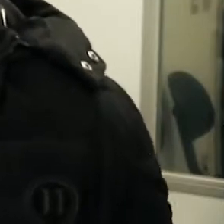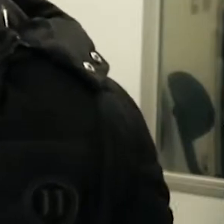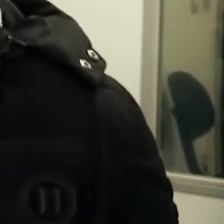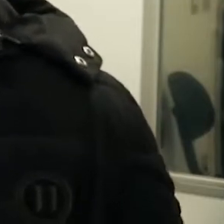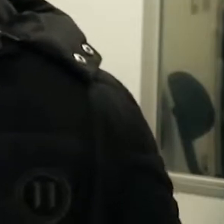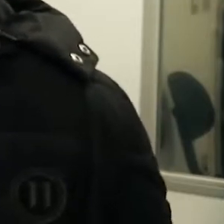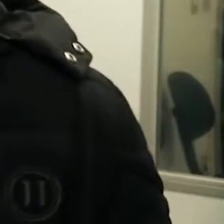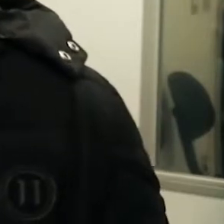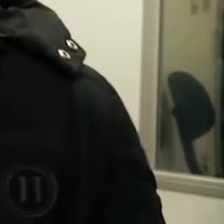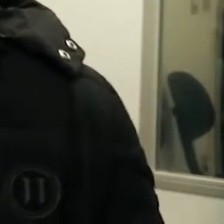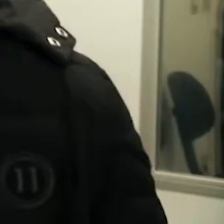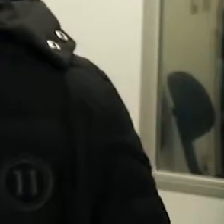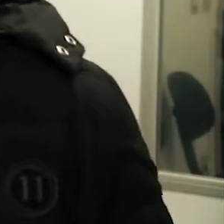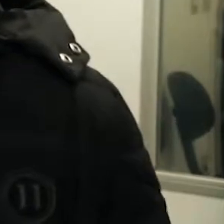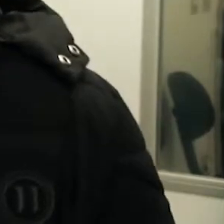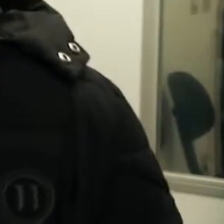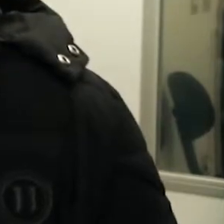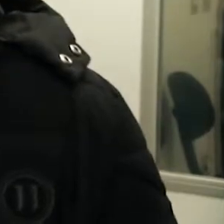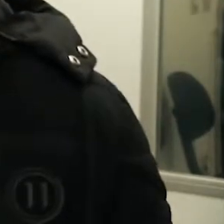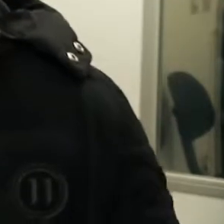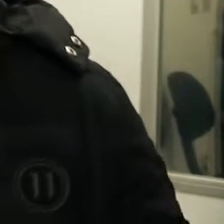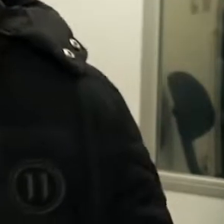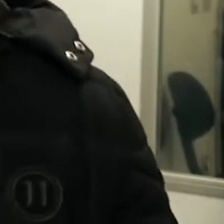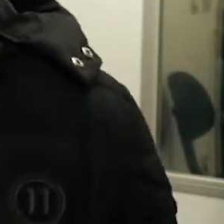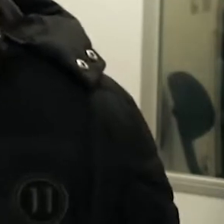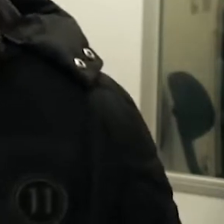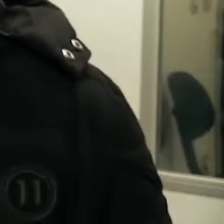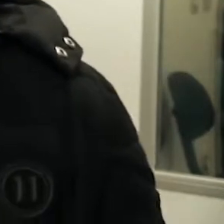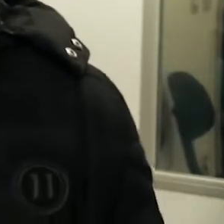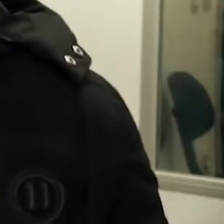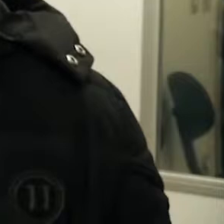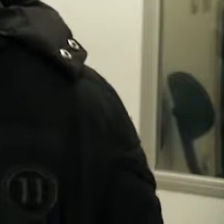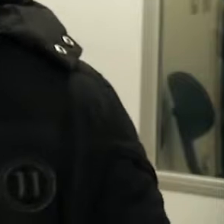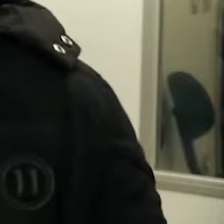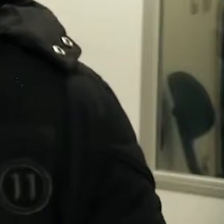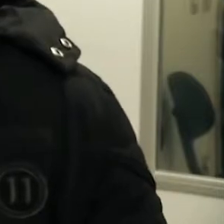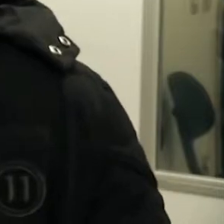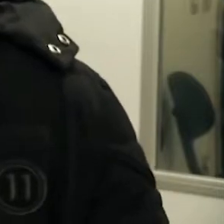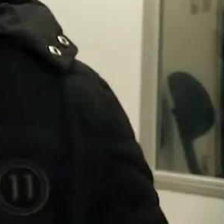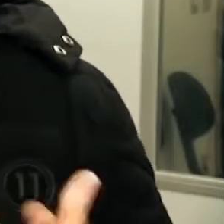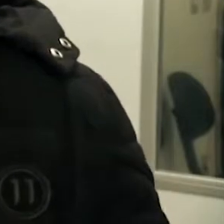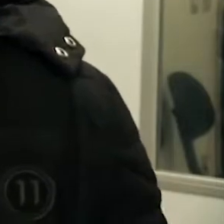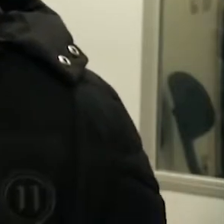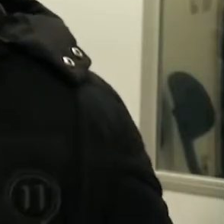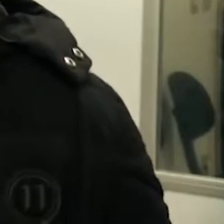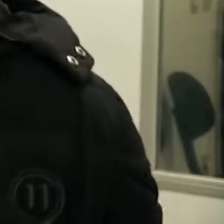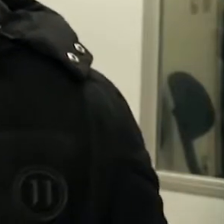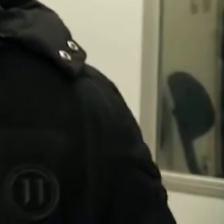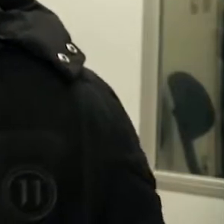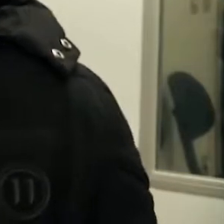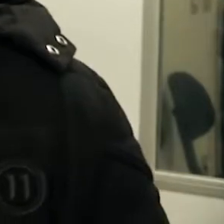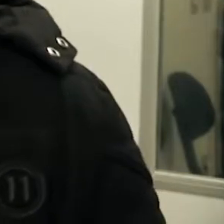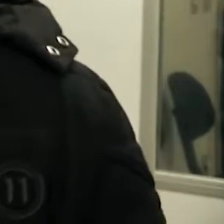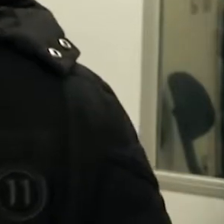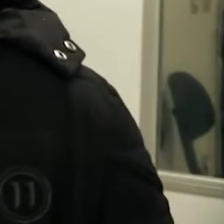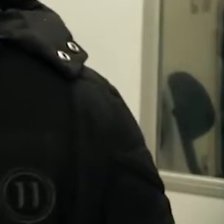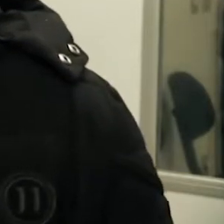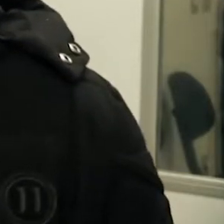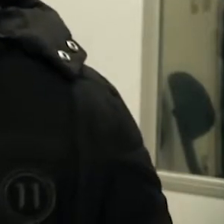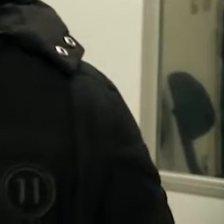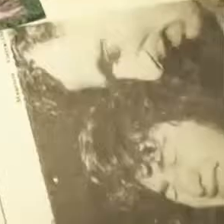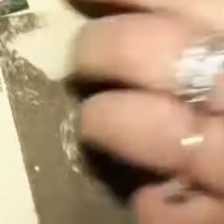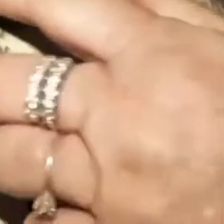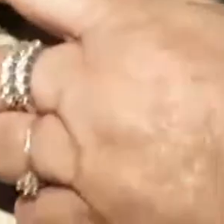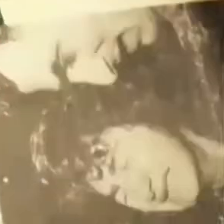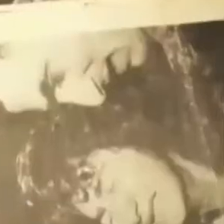que a gente nunca deve desistir de nada, sabe? Se tu tem um sonho, alguma coisa, tu tem que ir atrás e ter perseverança que tu vai conseguir o que tu quer,